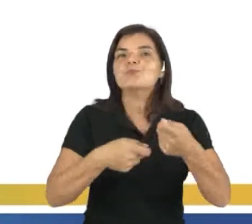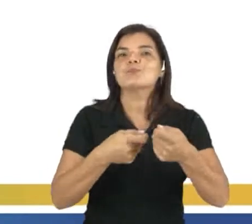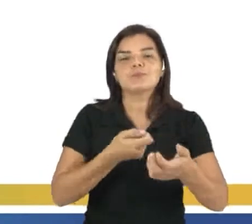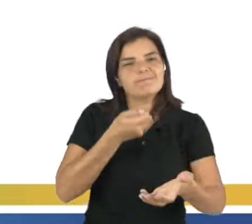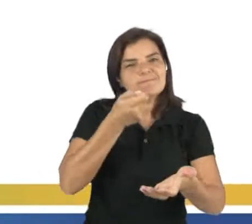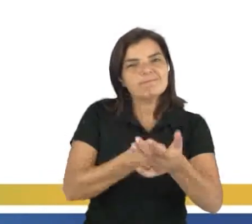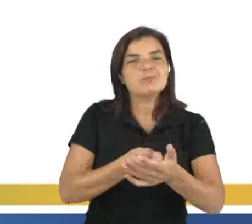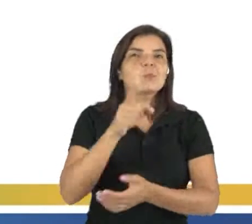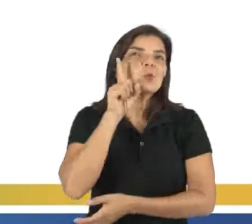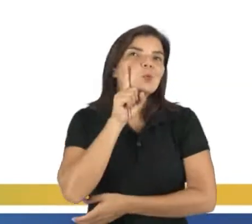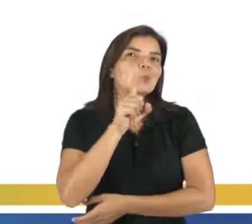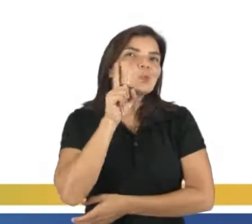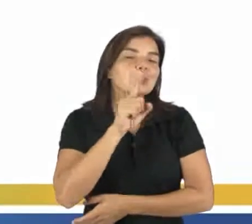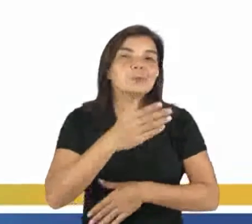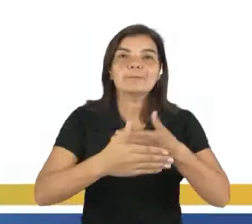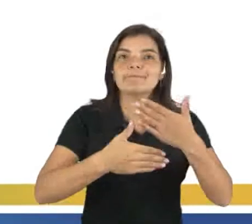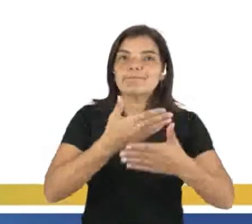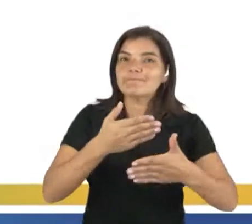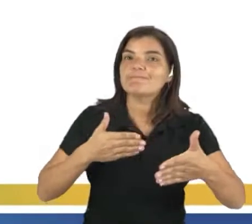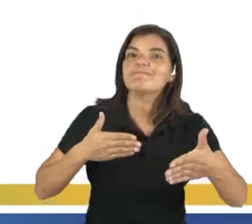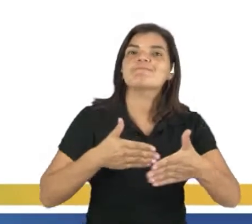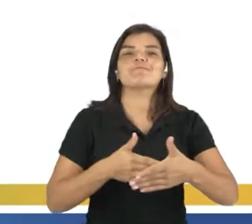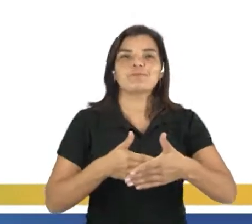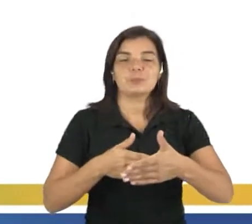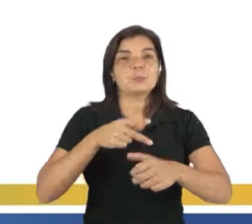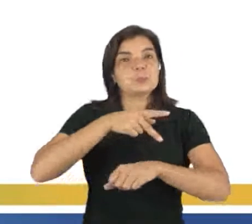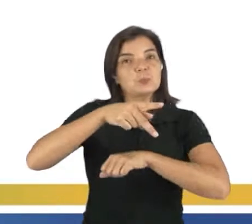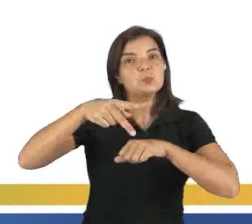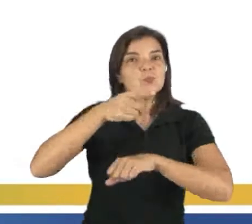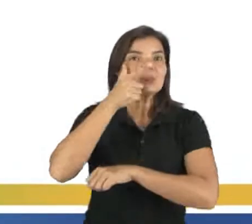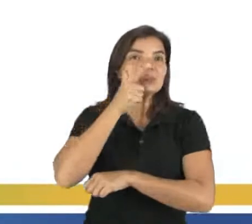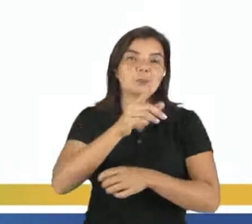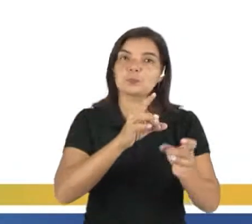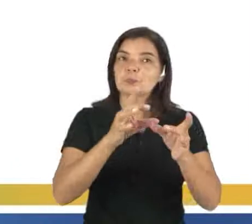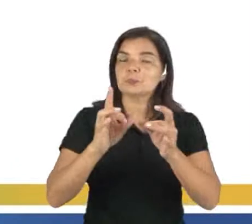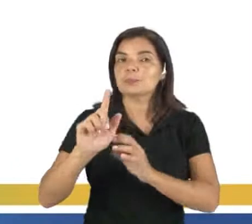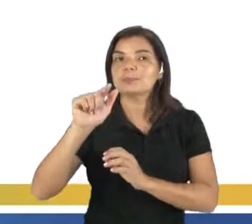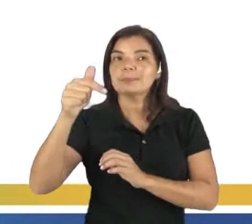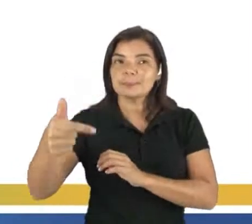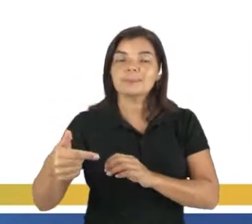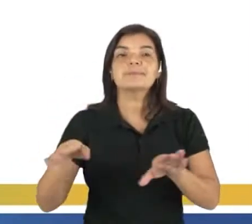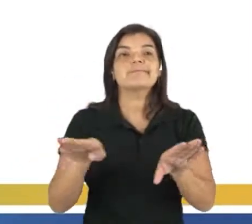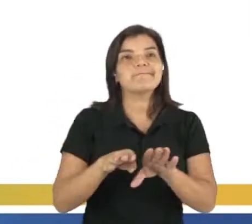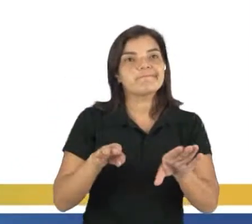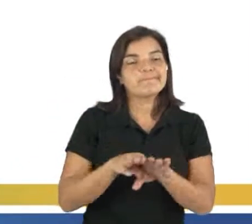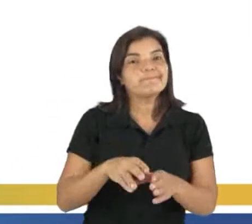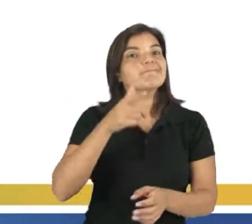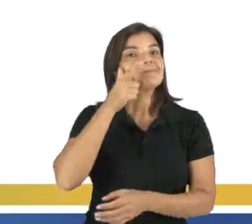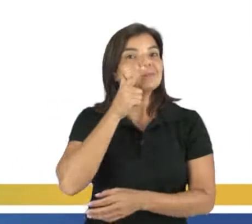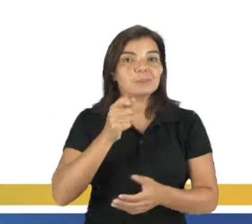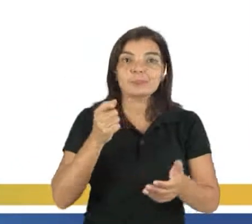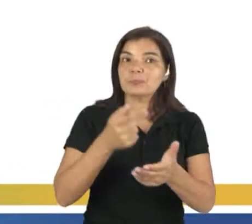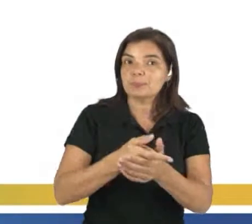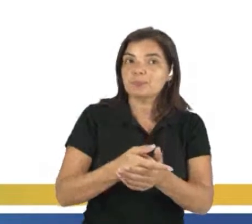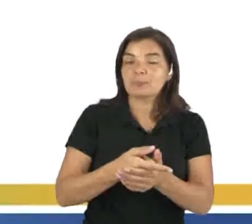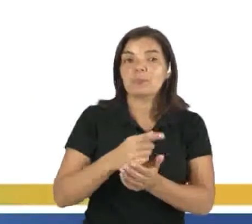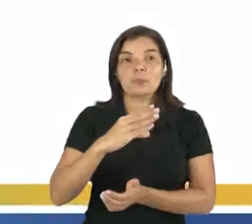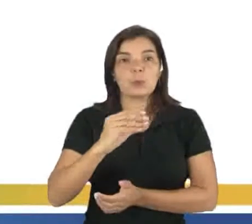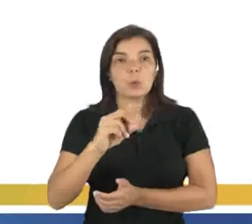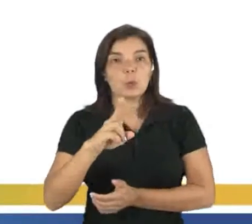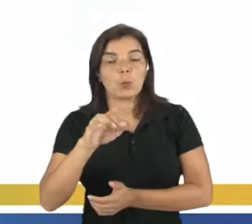Unidos, embargo é o processo que impede que o país consiga vender para outros países, e aqueles que comprem de Cuba